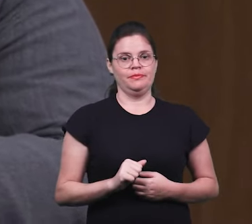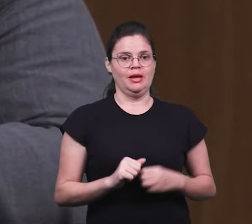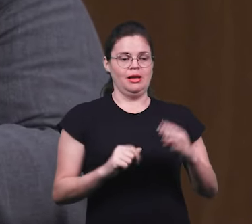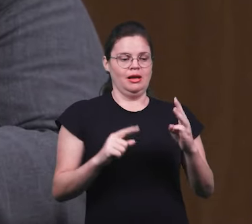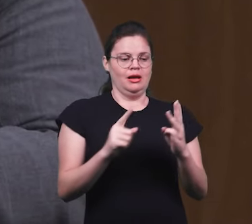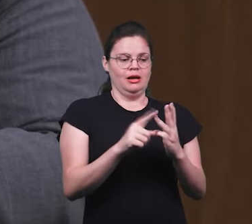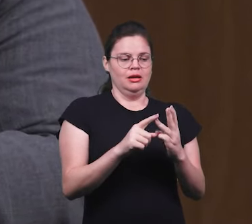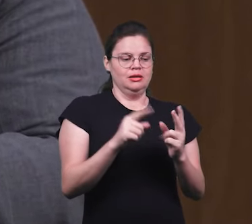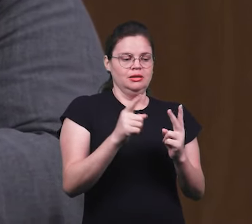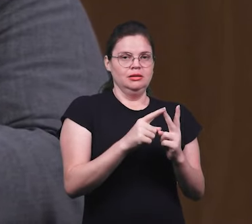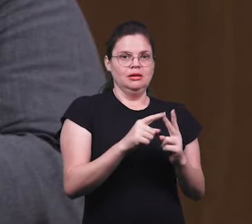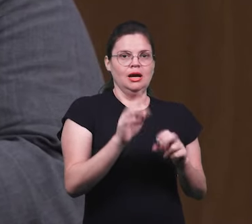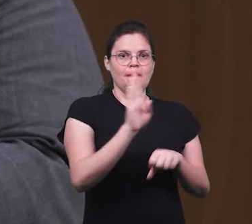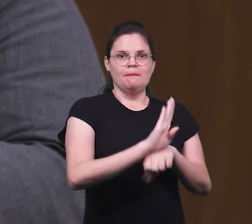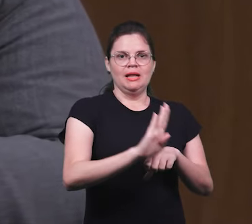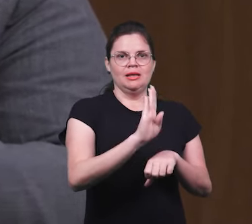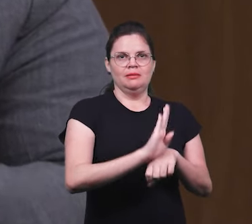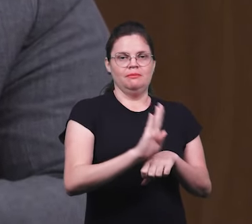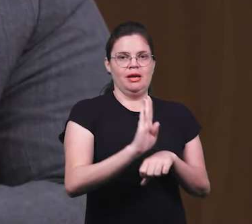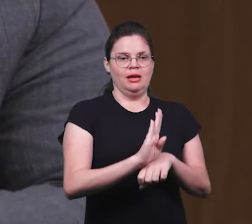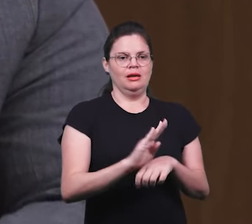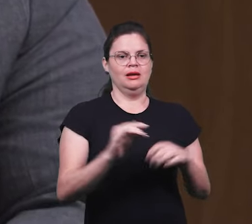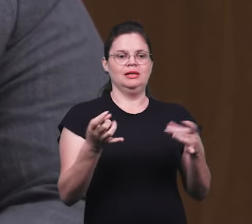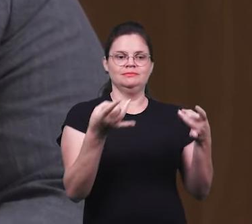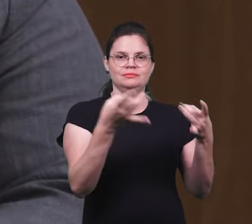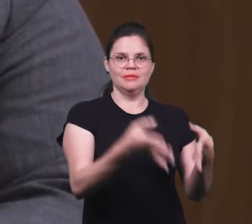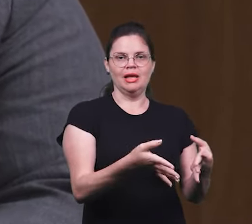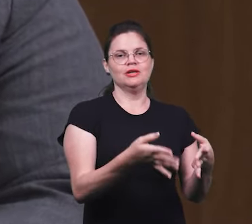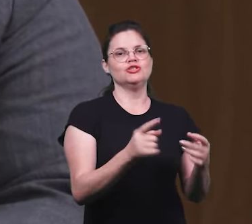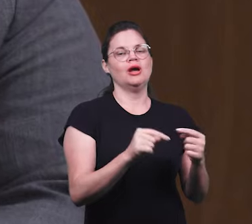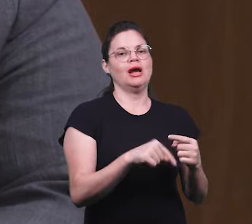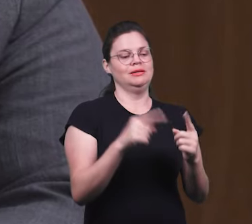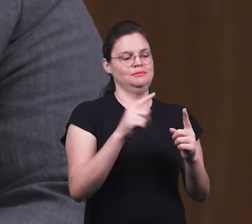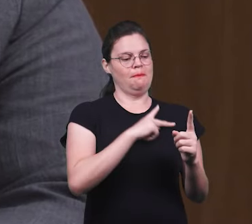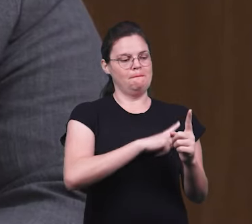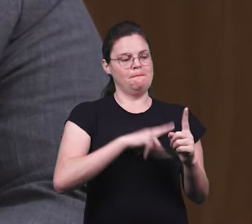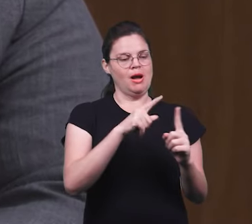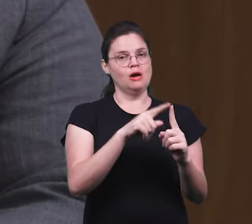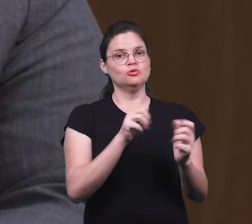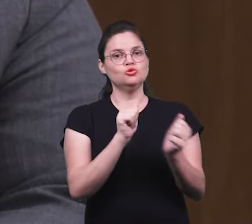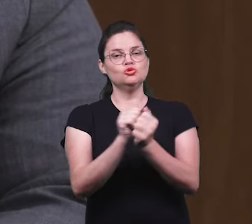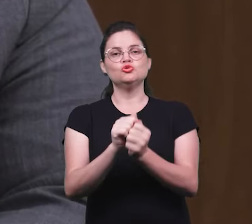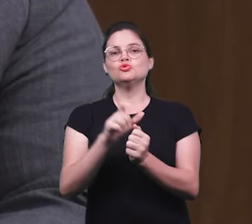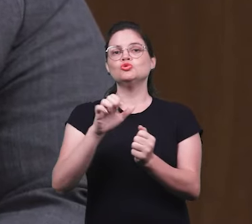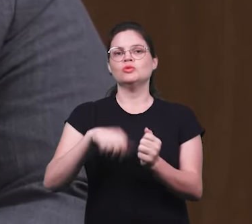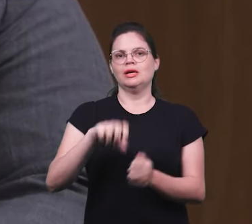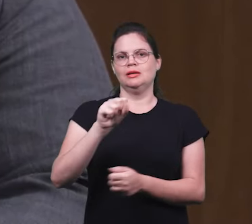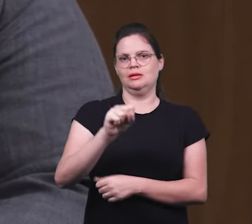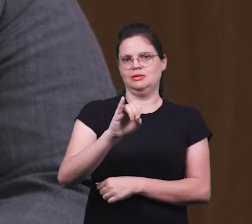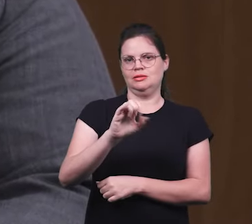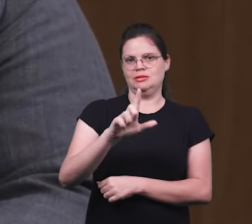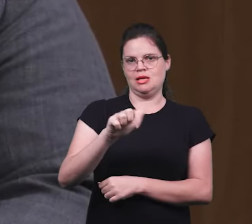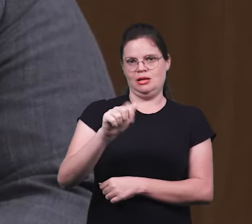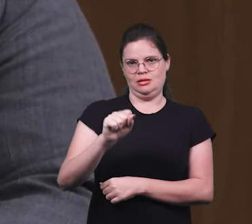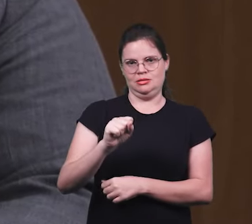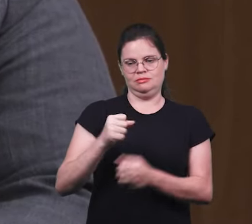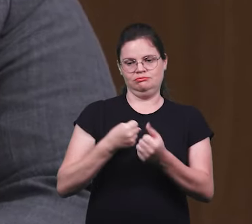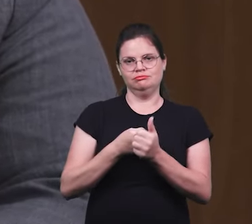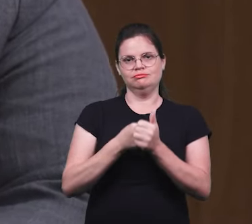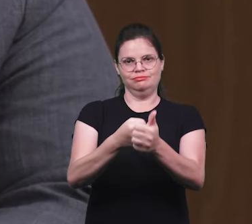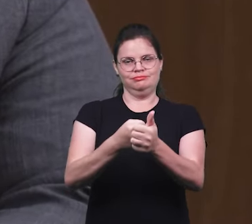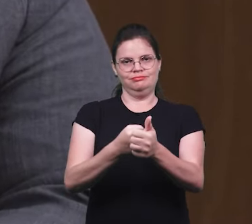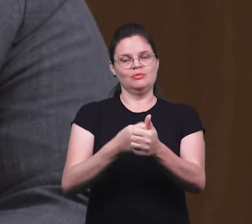e Paulo ele vai viajar com Silas, que era um dos irmãos enviados pela igreja de Jerusalém para levar as cartas